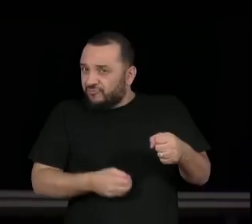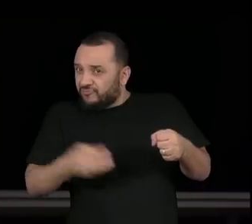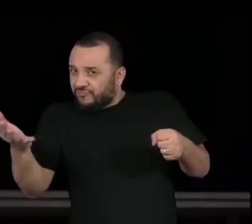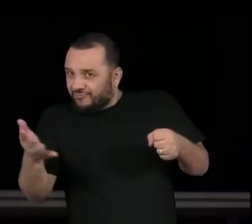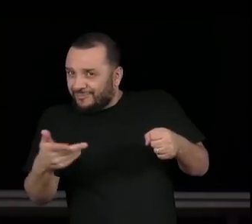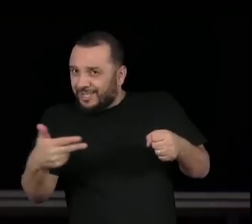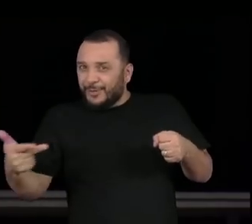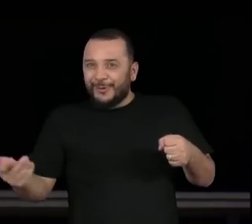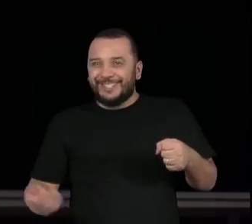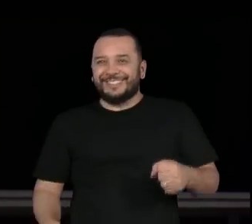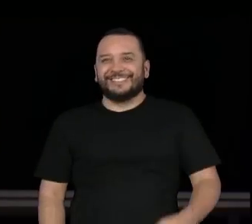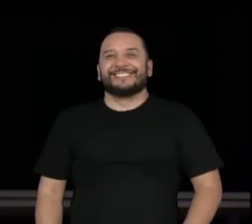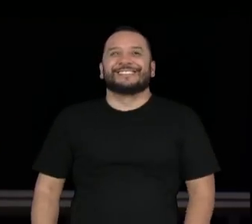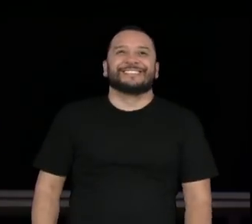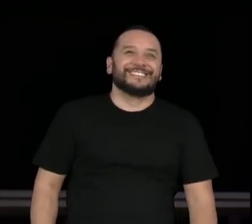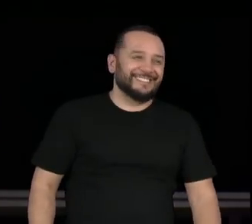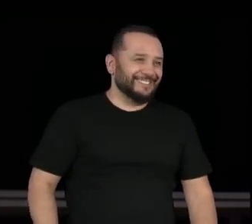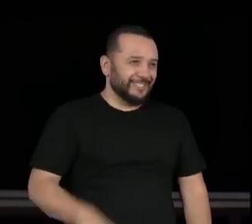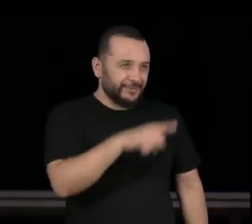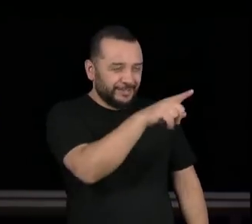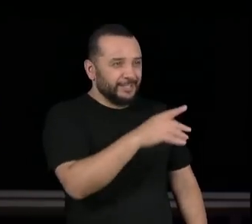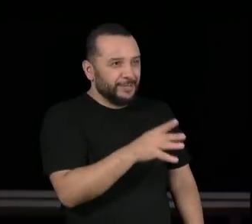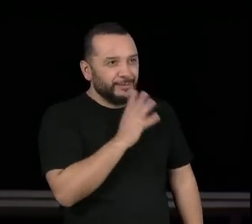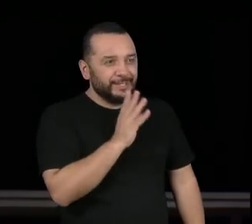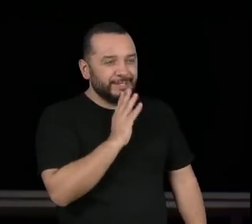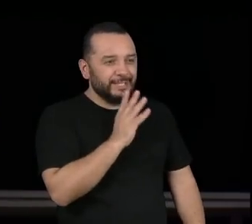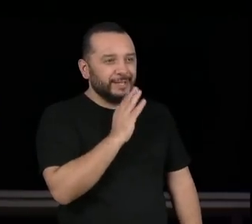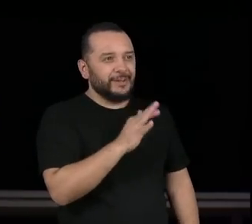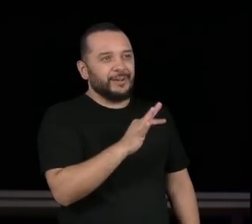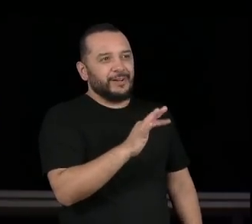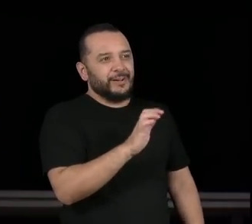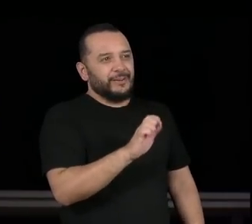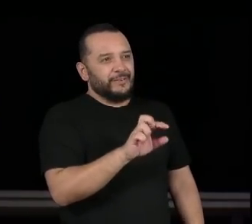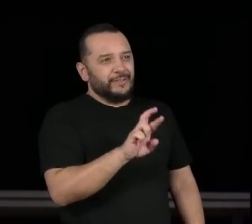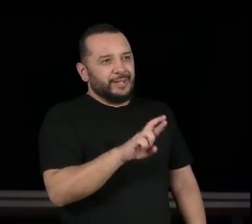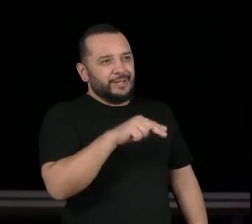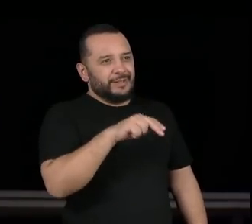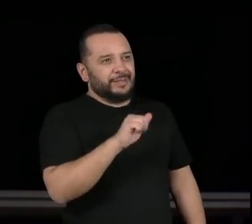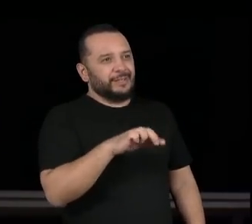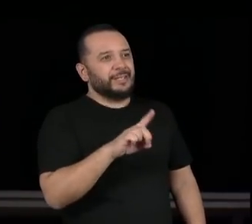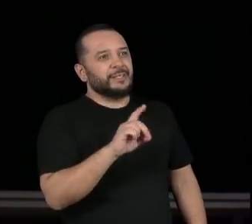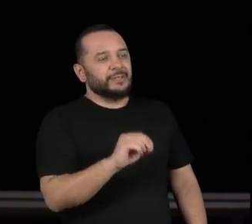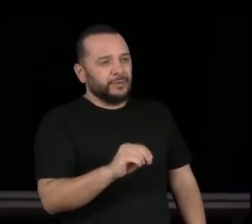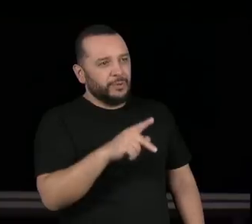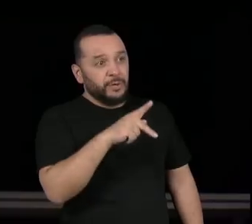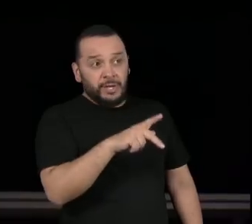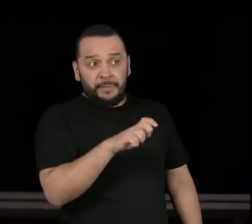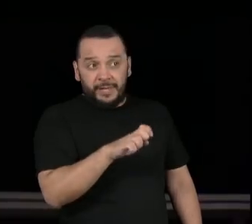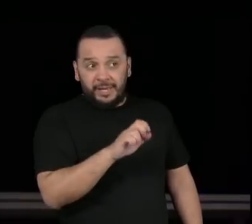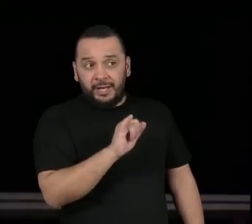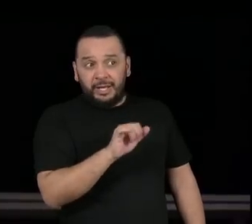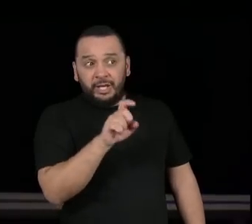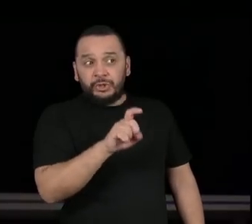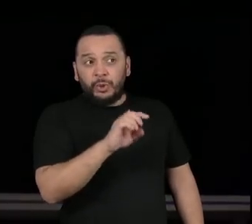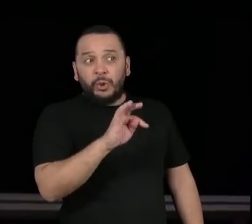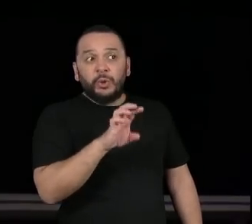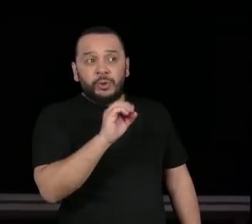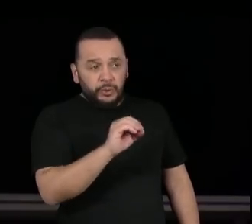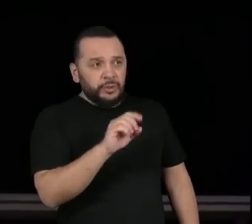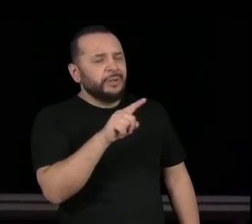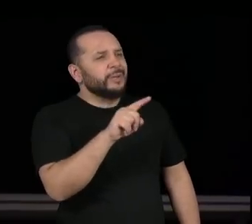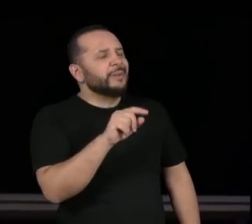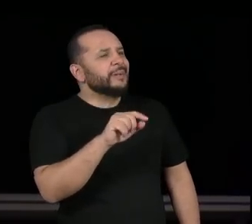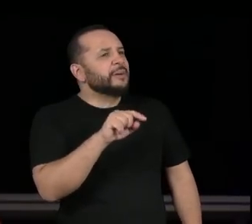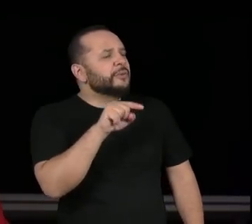Mas aí, então, você estava contando que você conheceu o Fernando Peixoto, né? O Fernando Peixoto foi te ver, fez críticas, tal, não sei o quê. E aí,